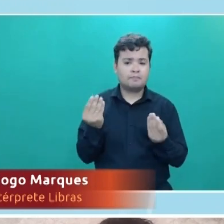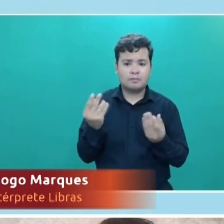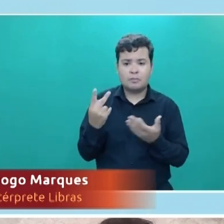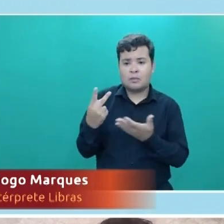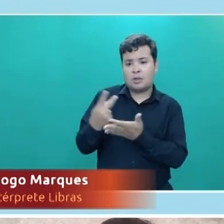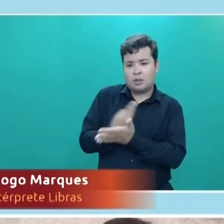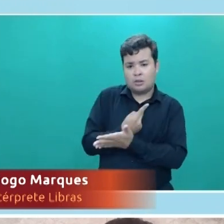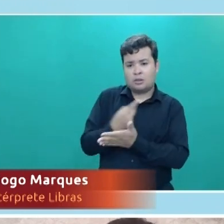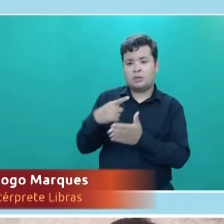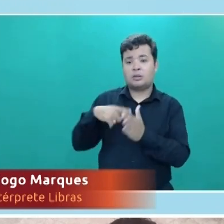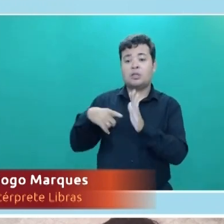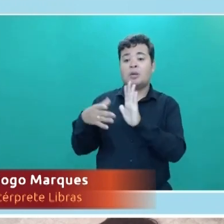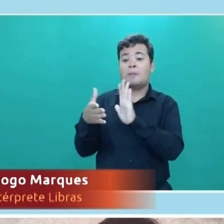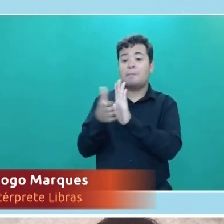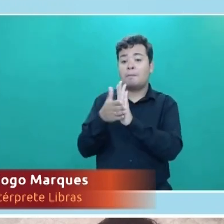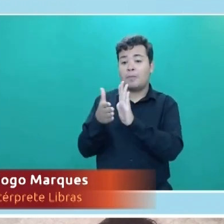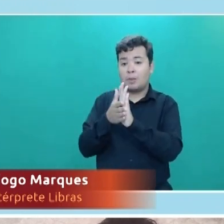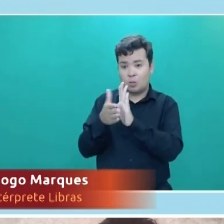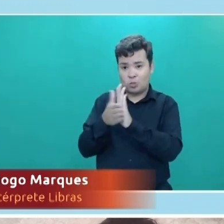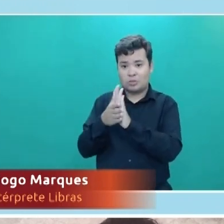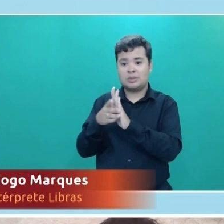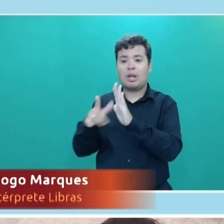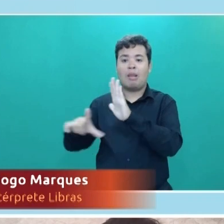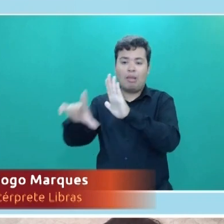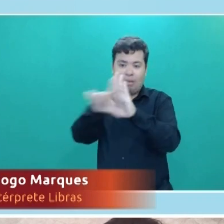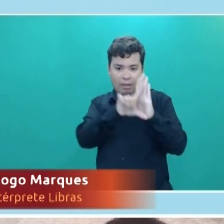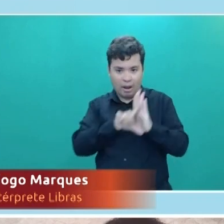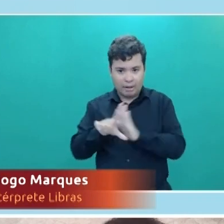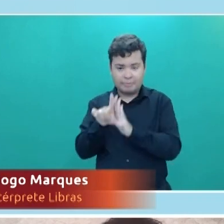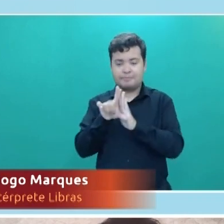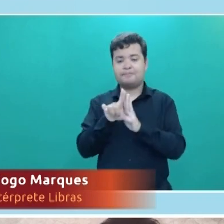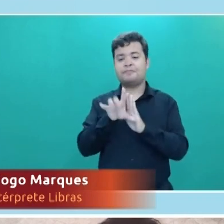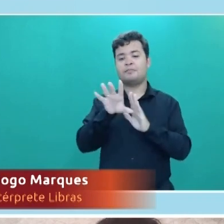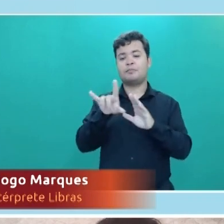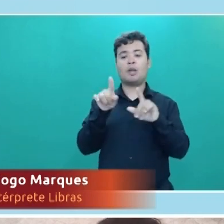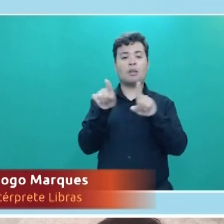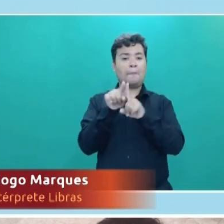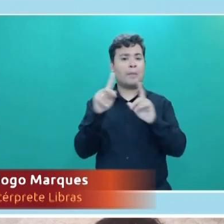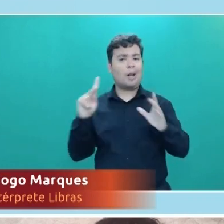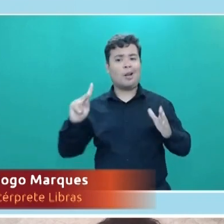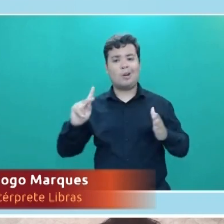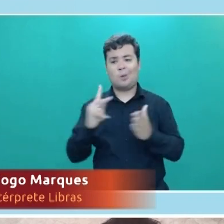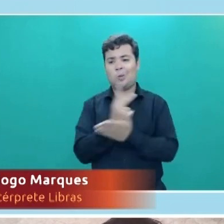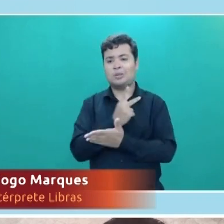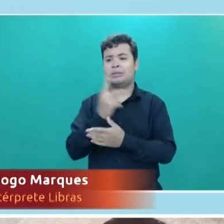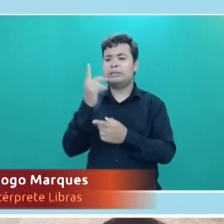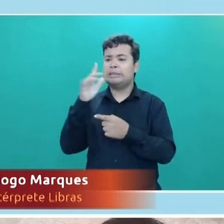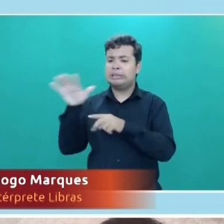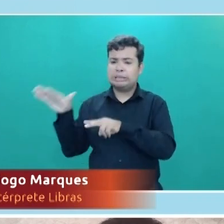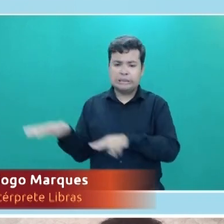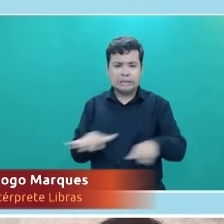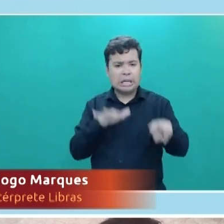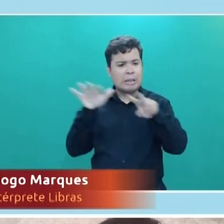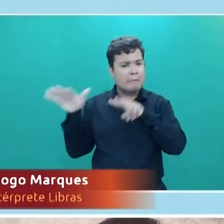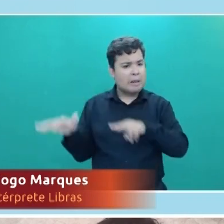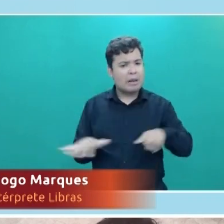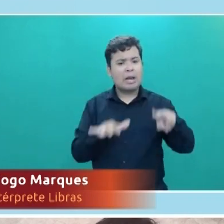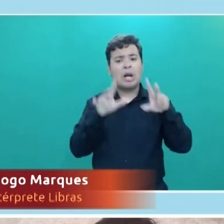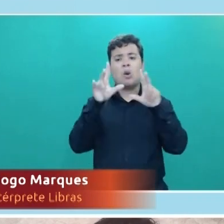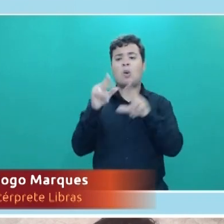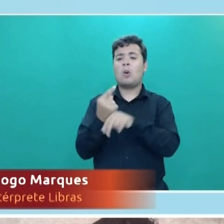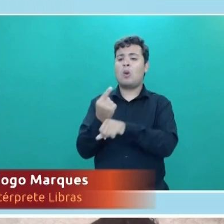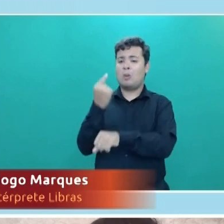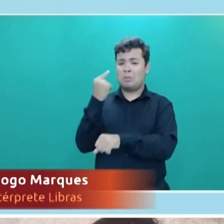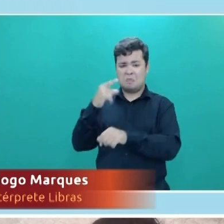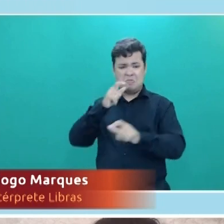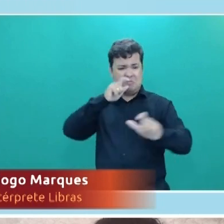em proposições legislativas, mas se materializam em casos como que acontece toda semana, e aconteceu agora recentemente, de